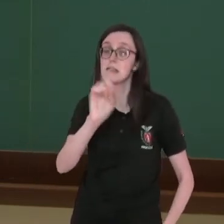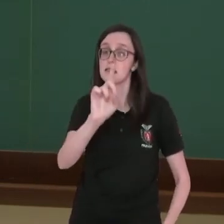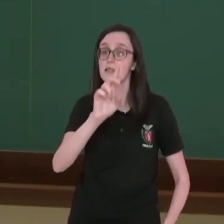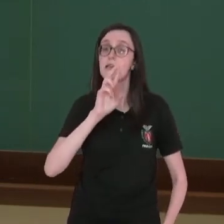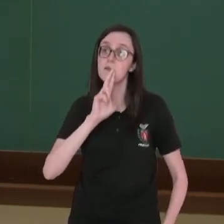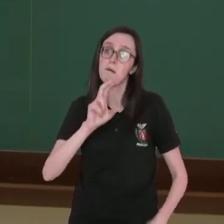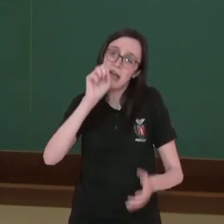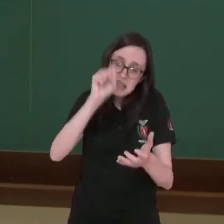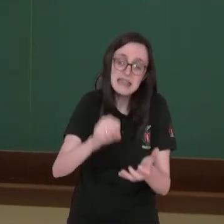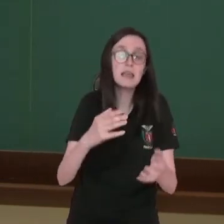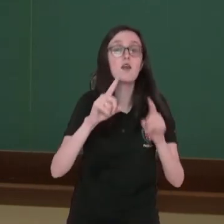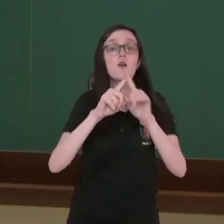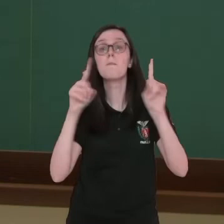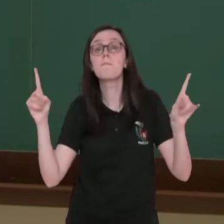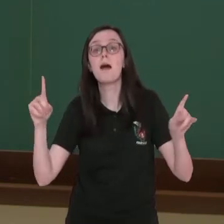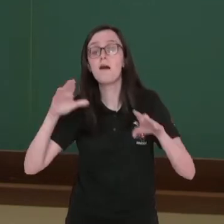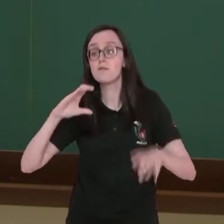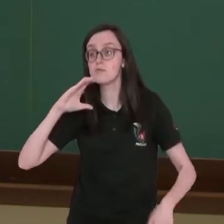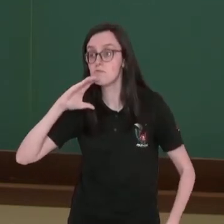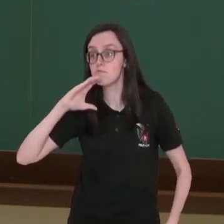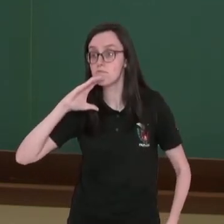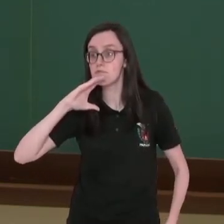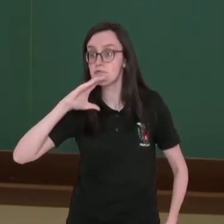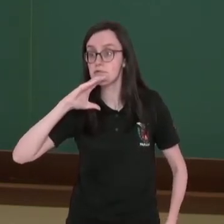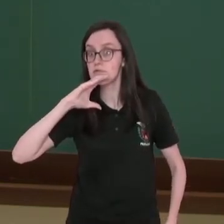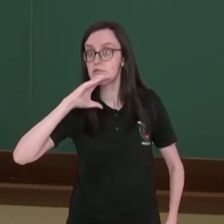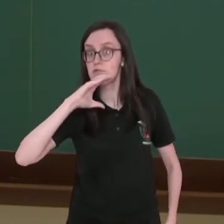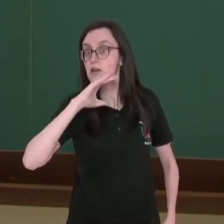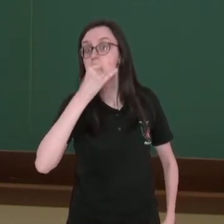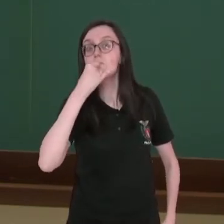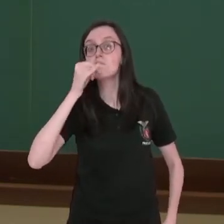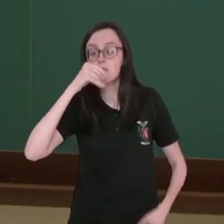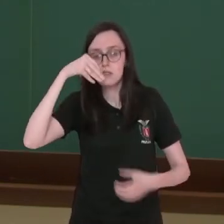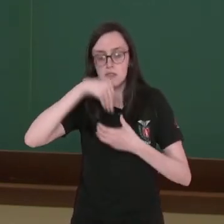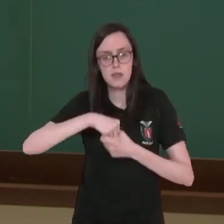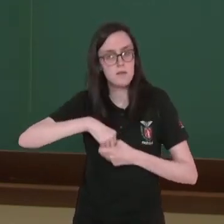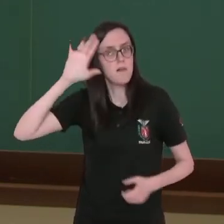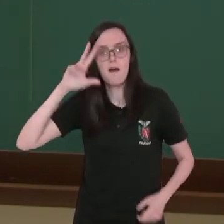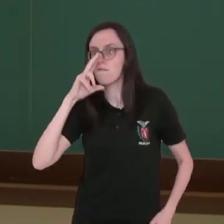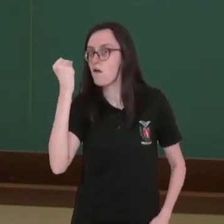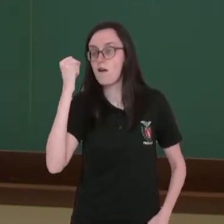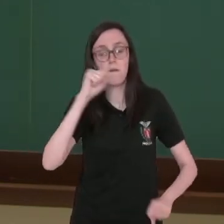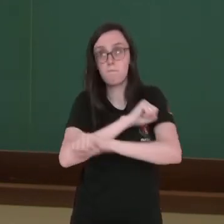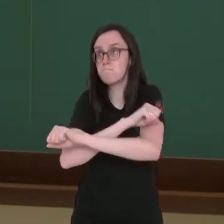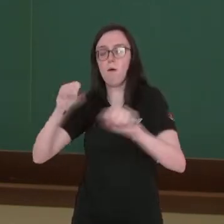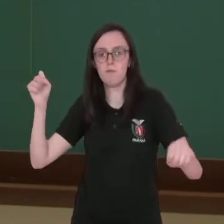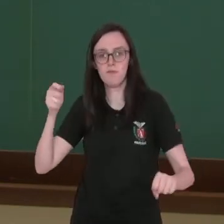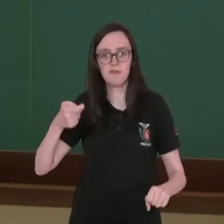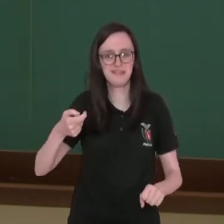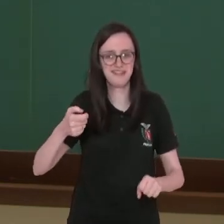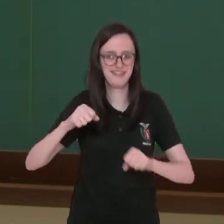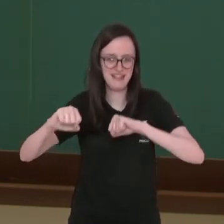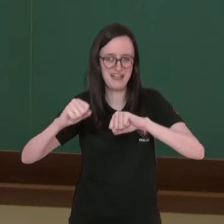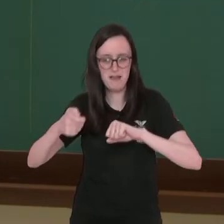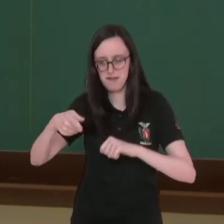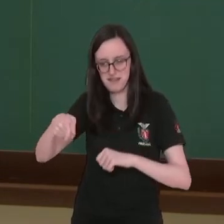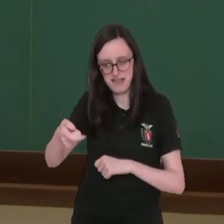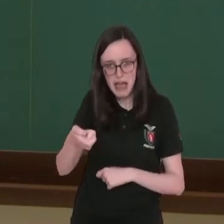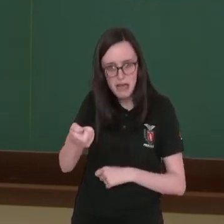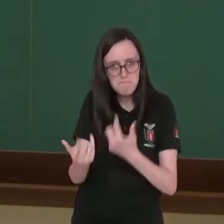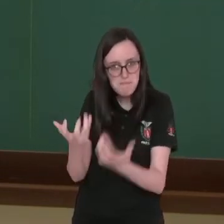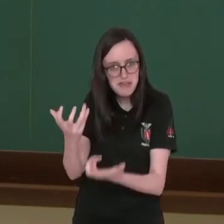resposta é sim. Só que ele vai esquentando tanto que a energia interna vai aumentando e você vai explodir a tua panela de pressão. Então,